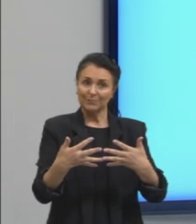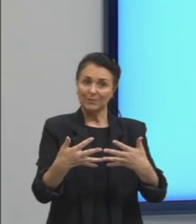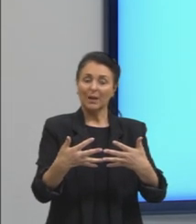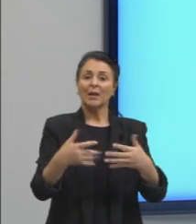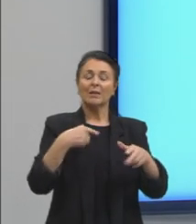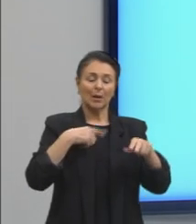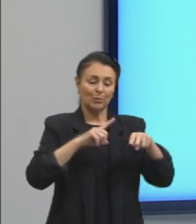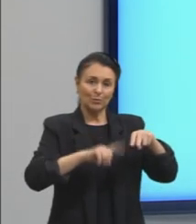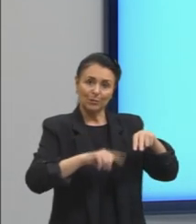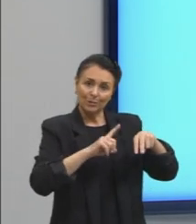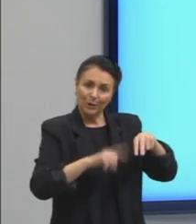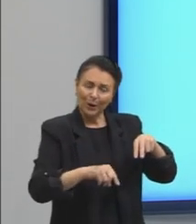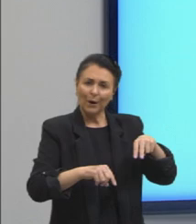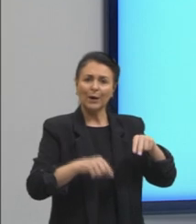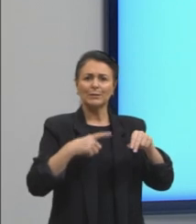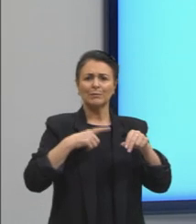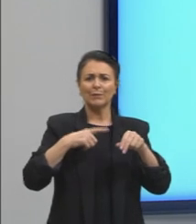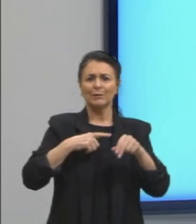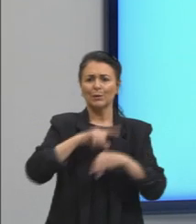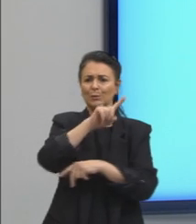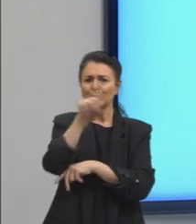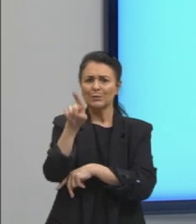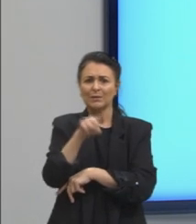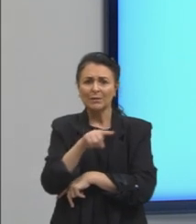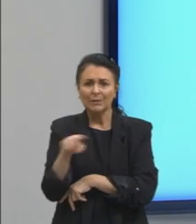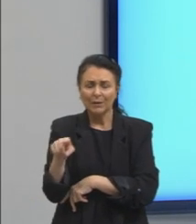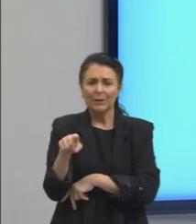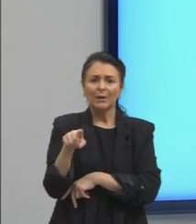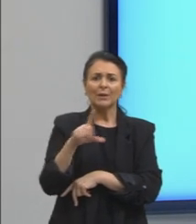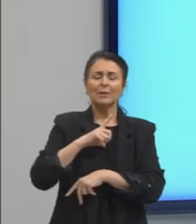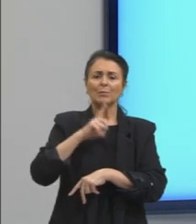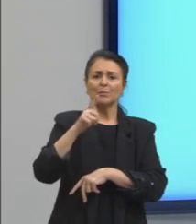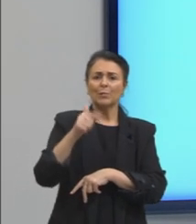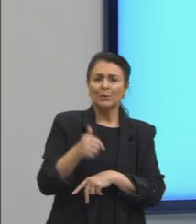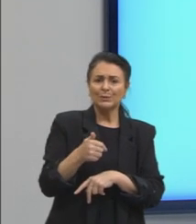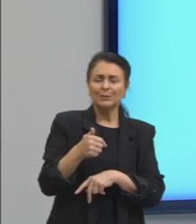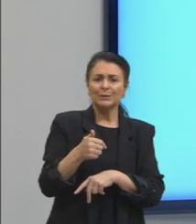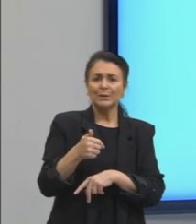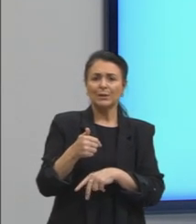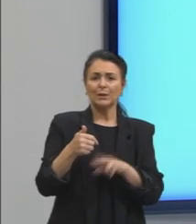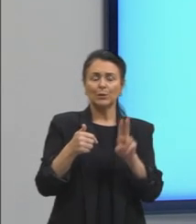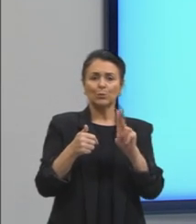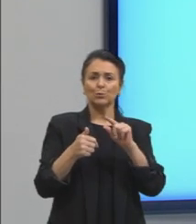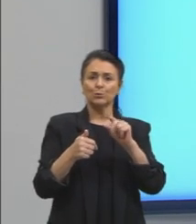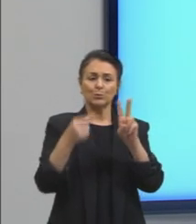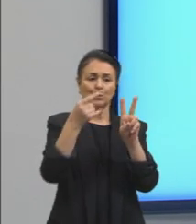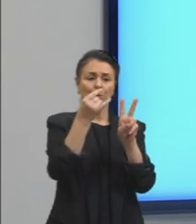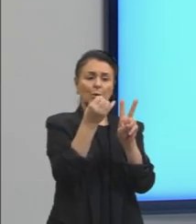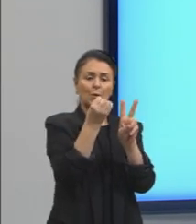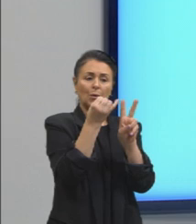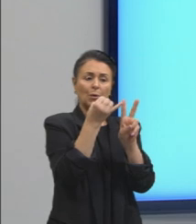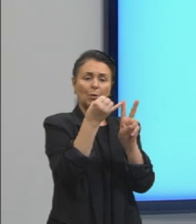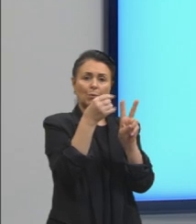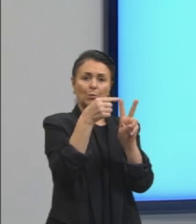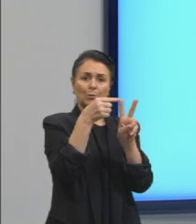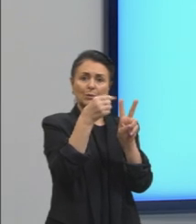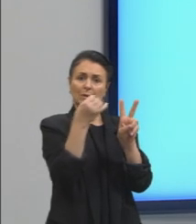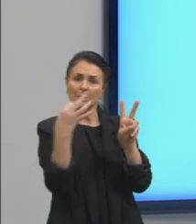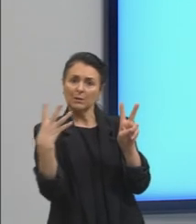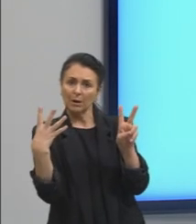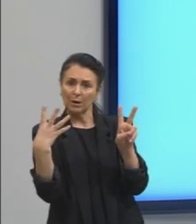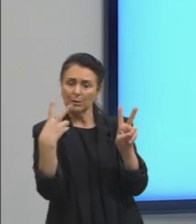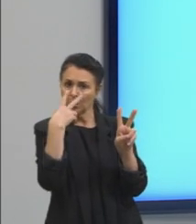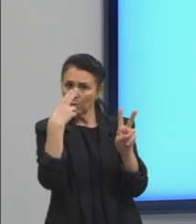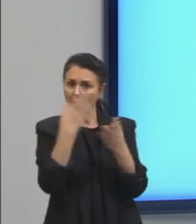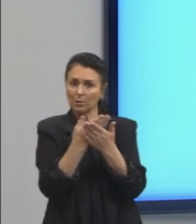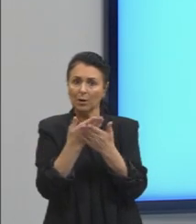naturais inteiros e Racionais do lado do outro lado os irracionais que não podem representar em forma de fração como nós vimos